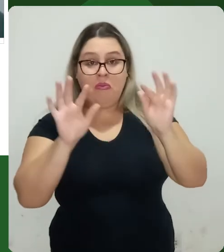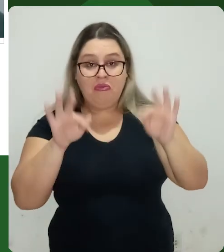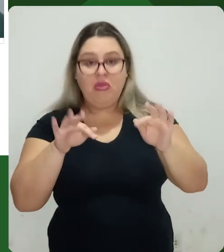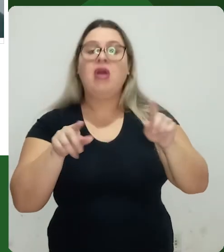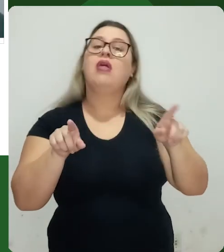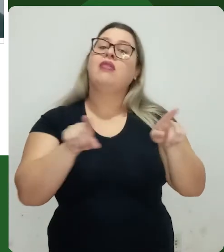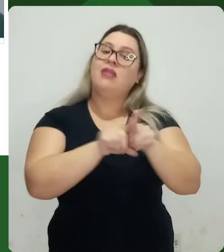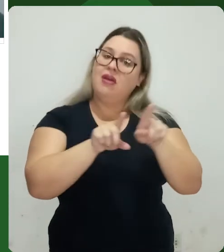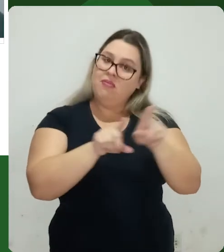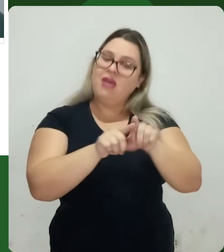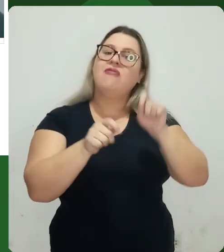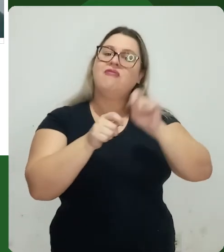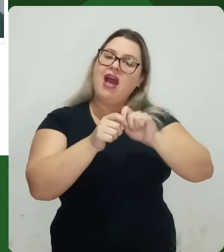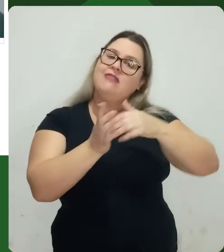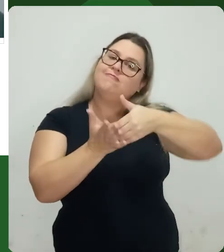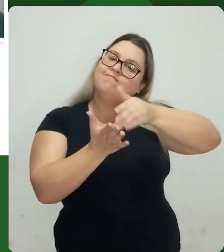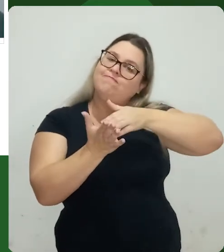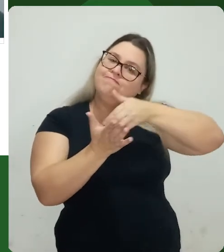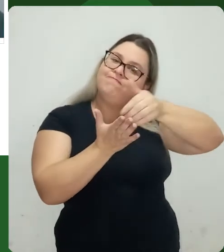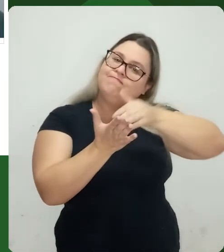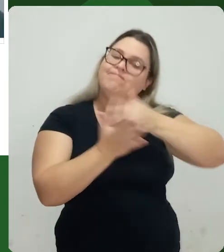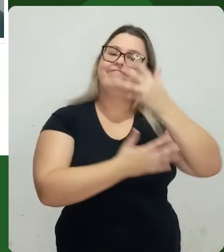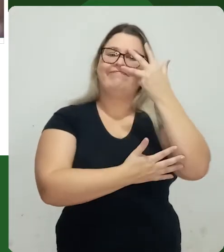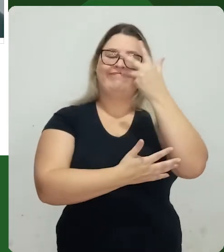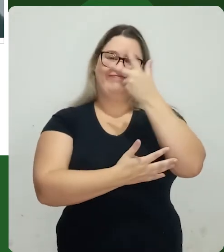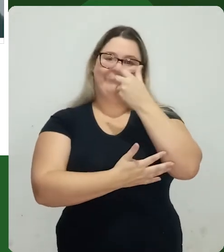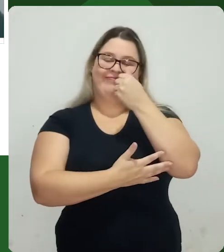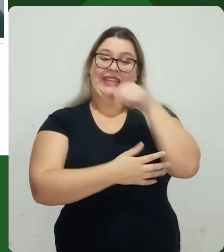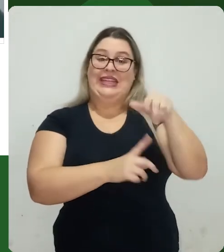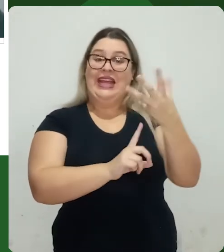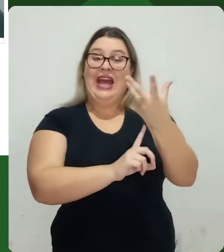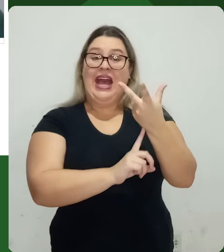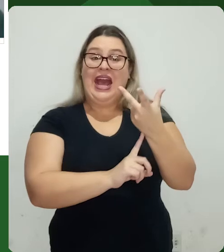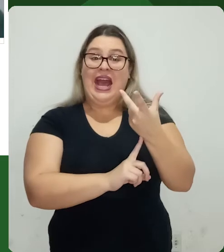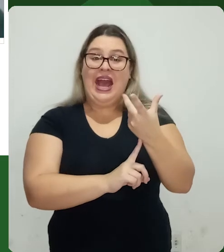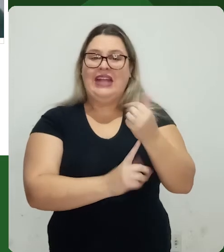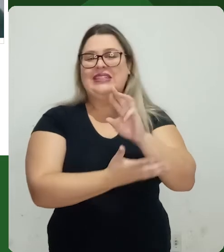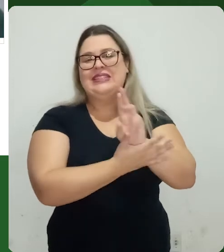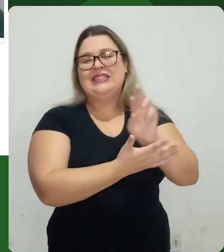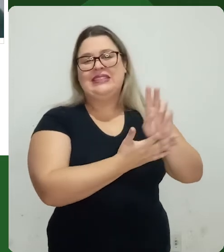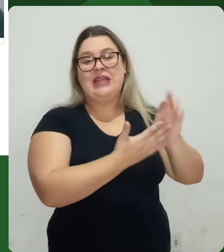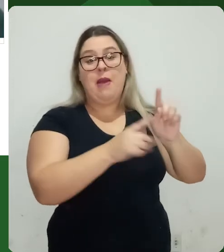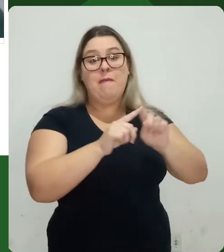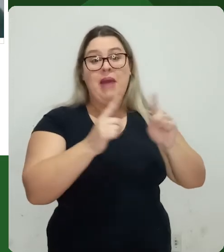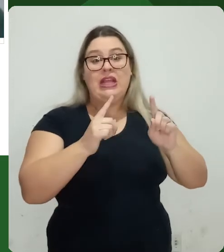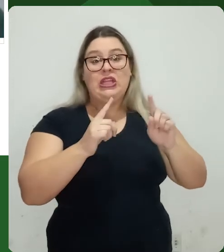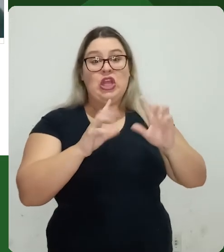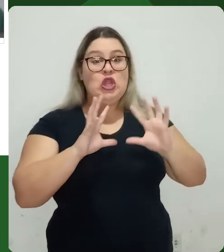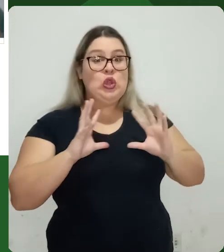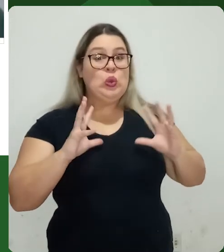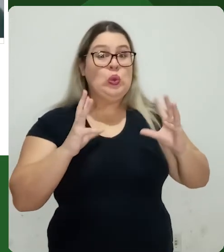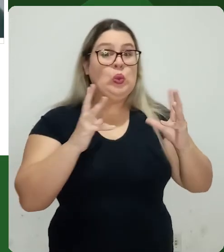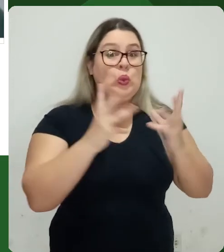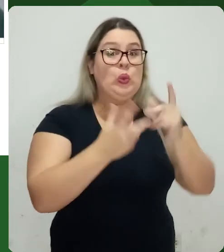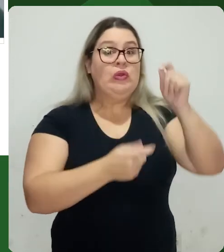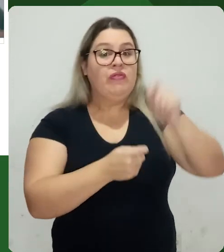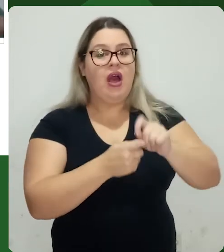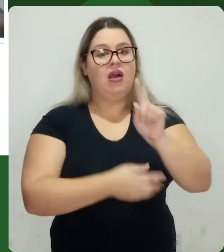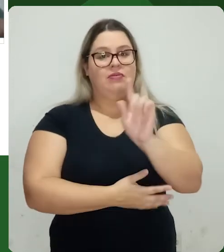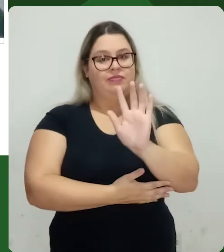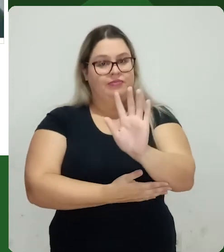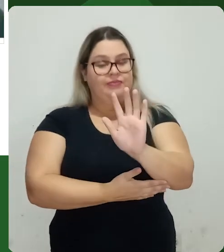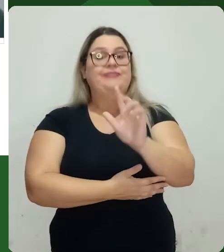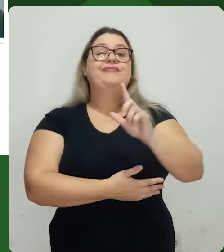era embelezada também, tá? Então essa arte, ela é plural, mas não aberta a todos.